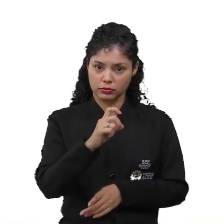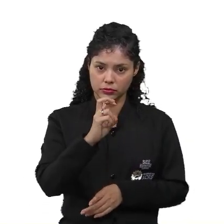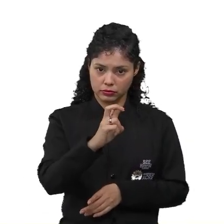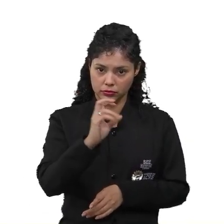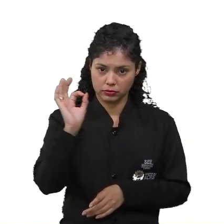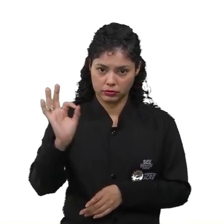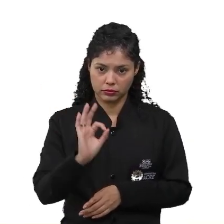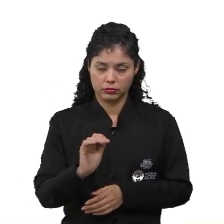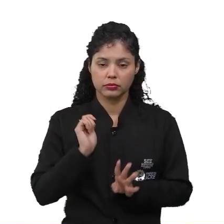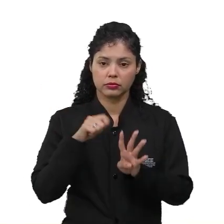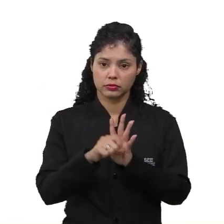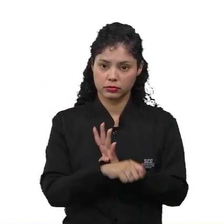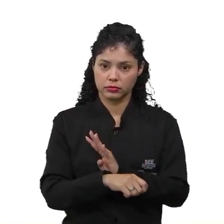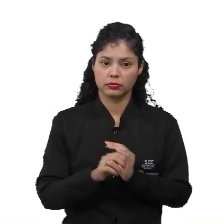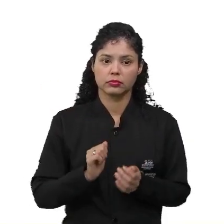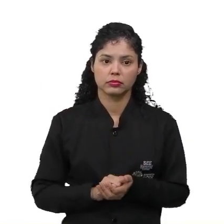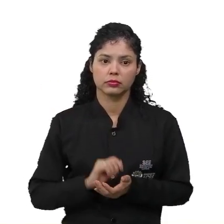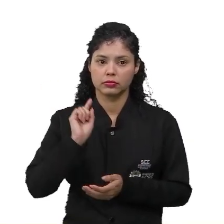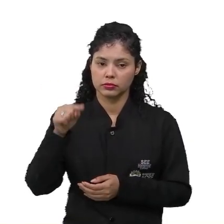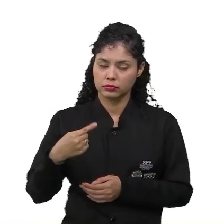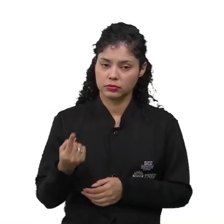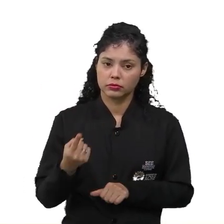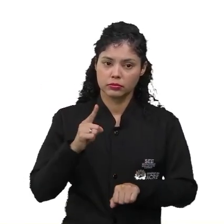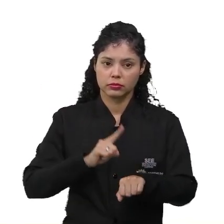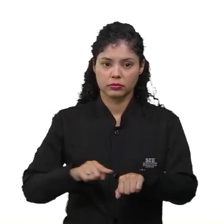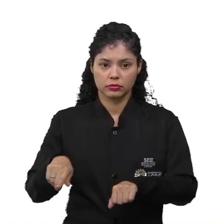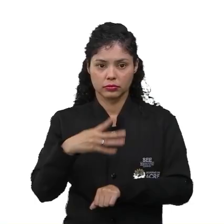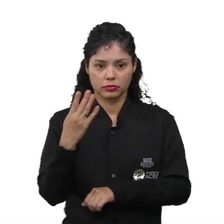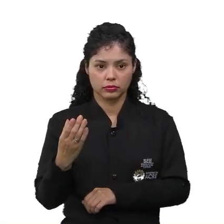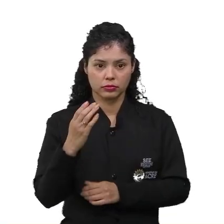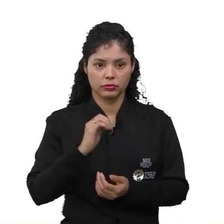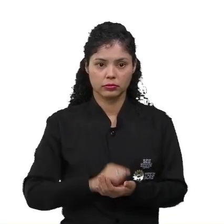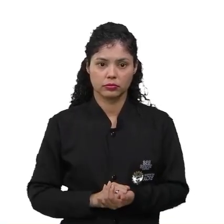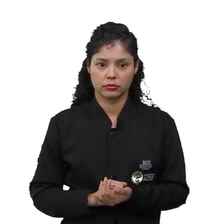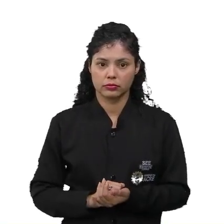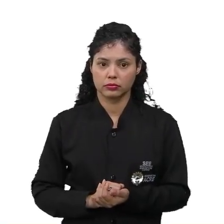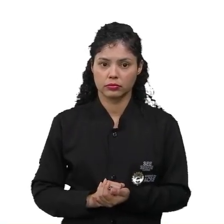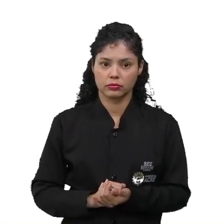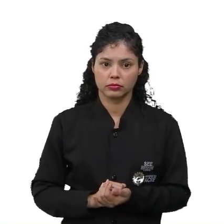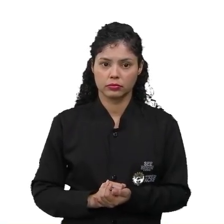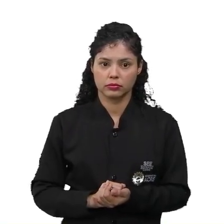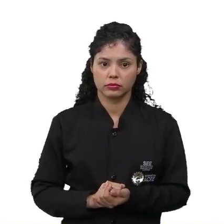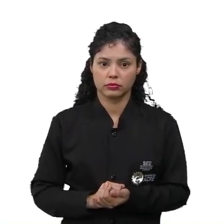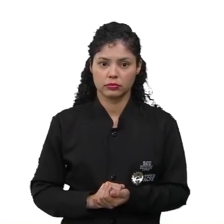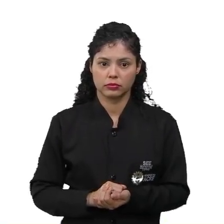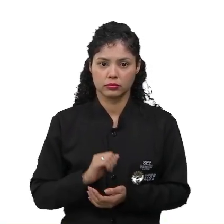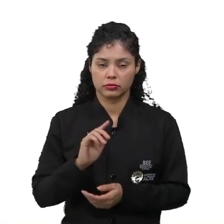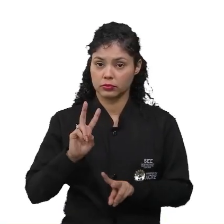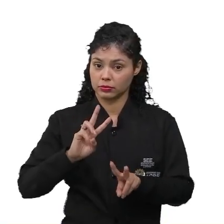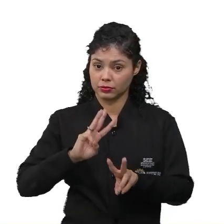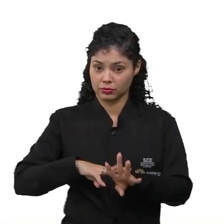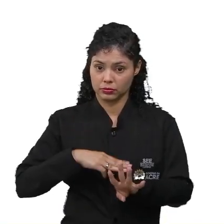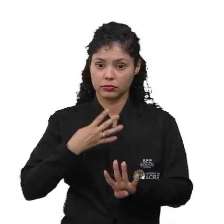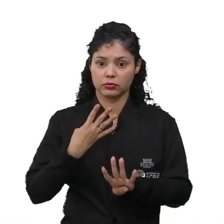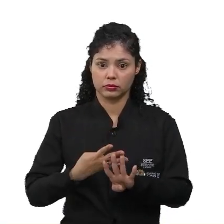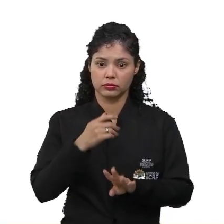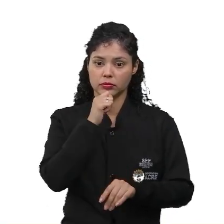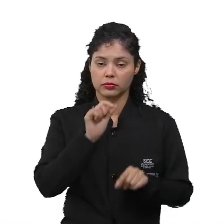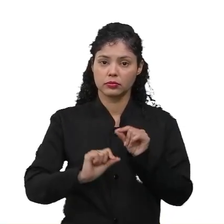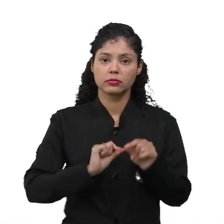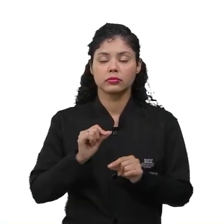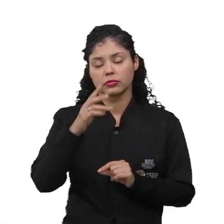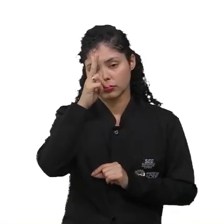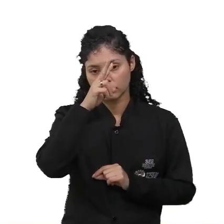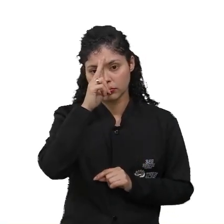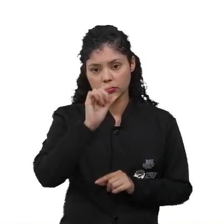ao mês. Após quanto tempo o capital será quadruplicado?